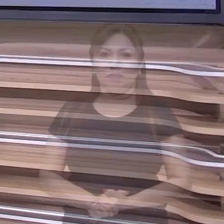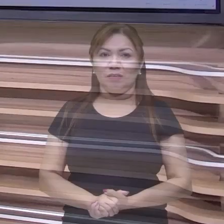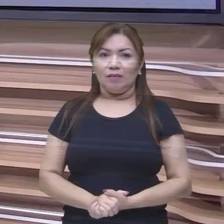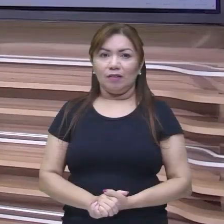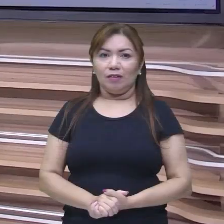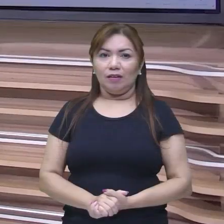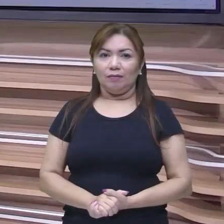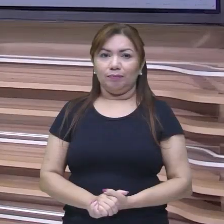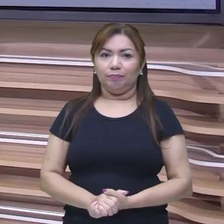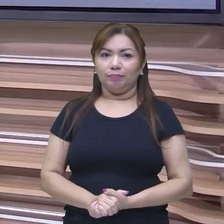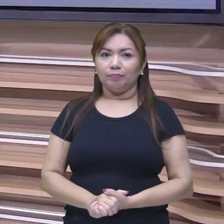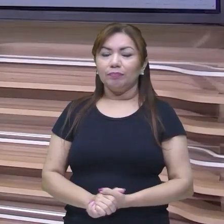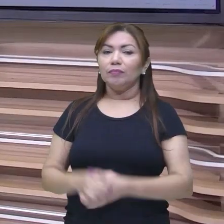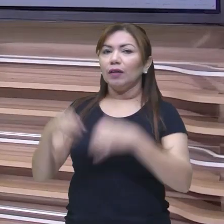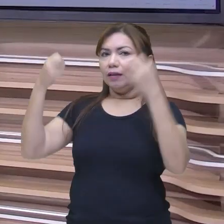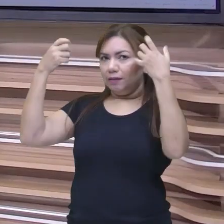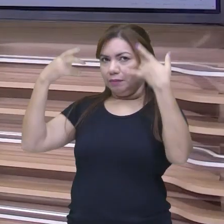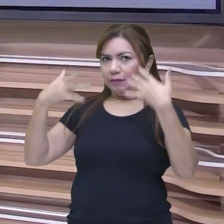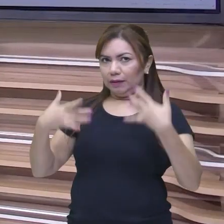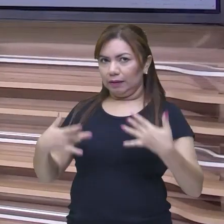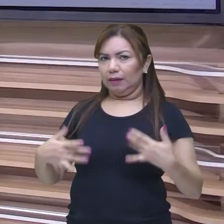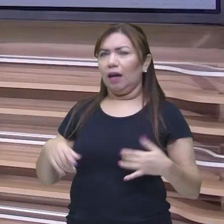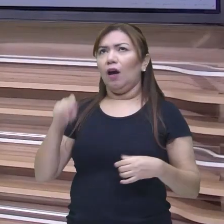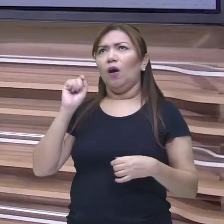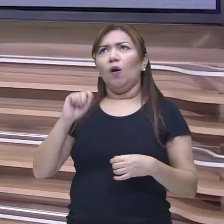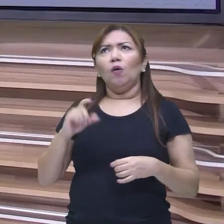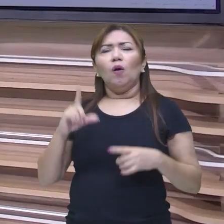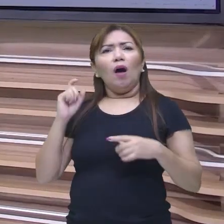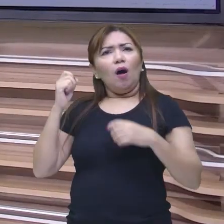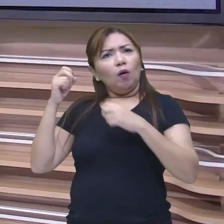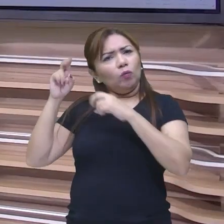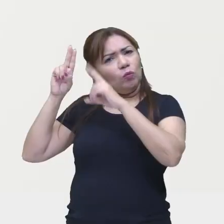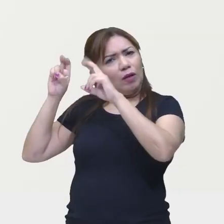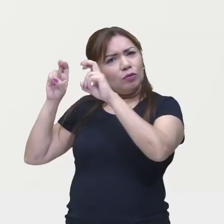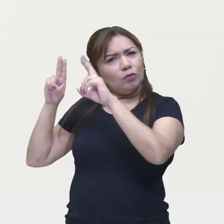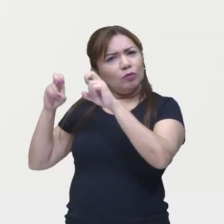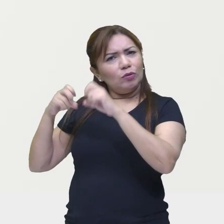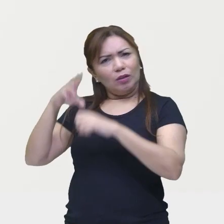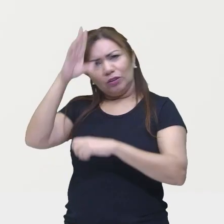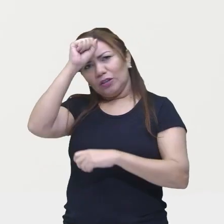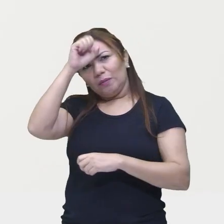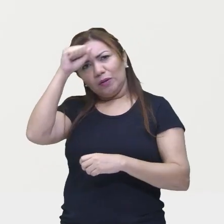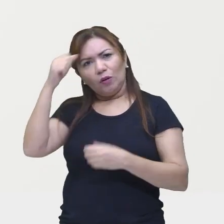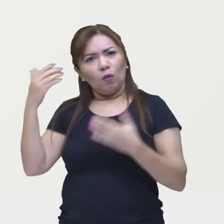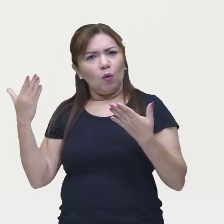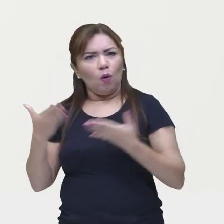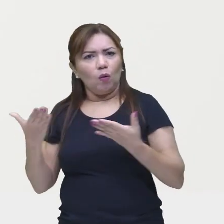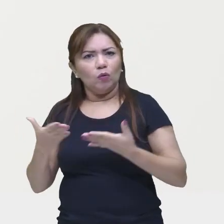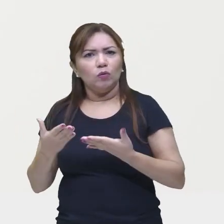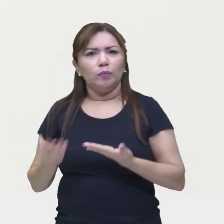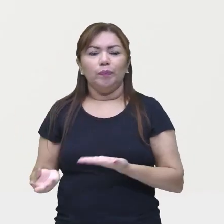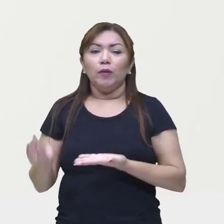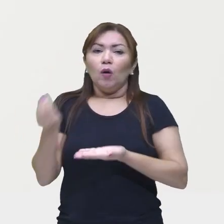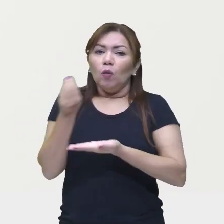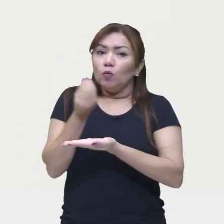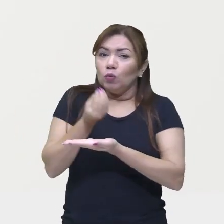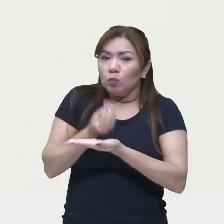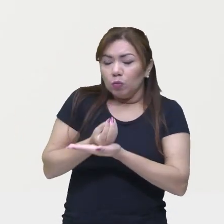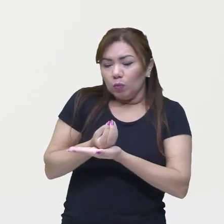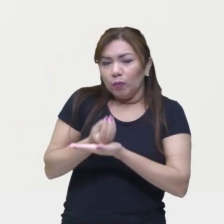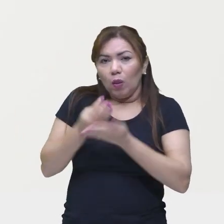Vamos enfatizar os conteúdos trabalhados na aula de hoje. Vamos para o quadro. Os portadores de textos